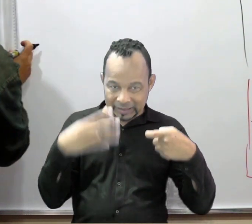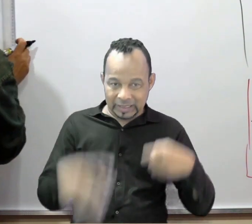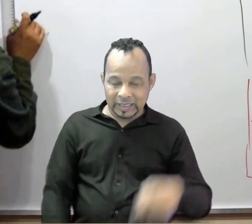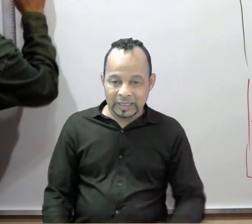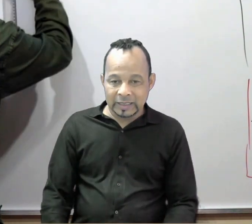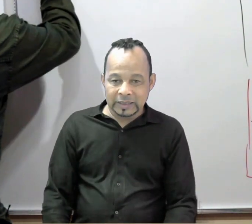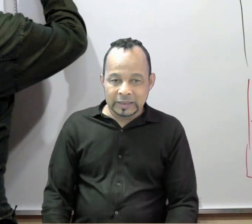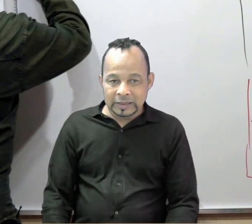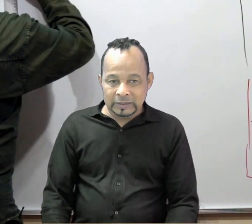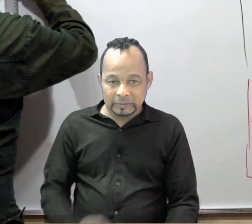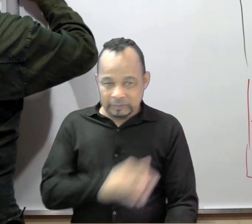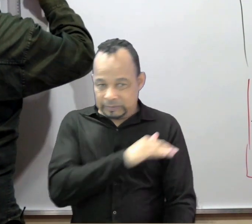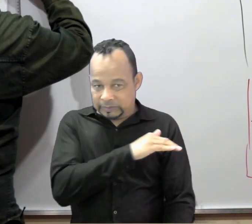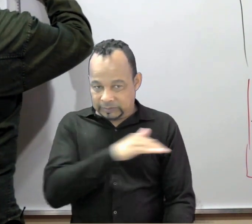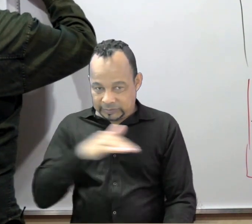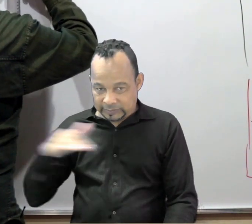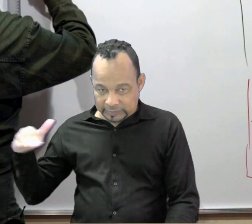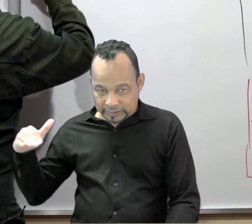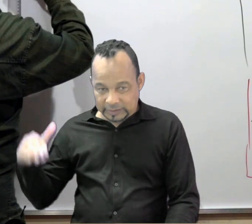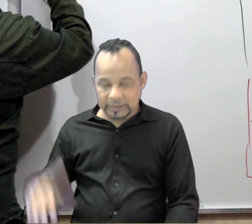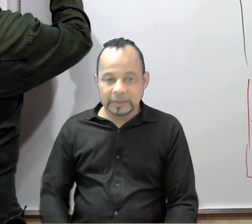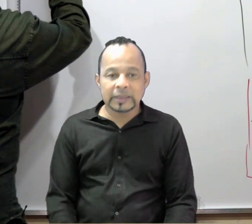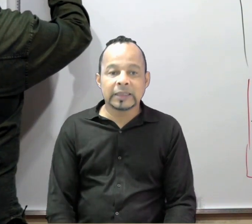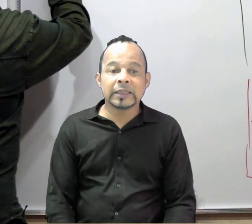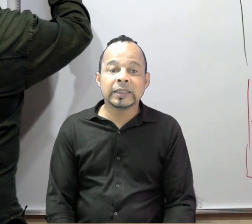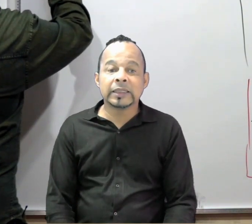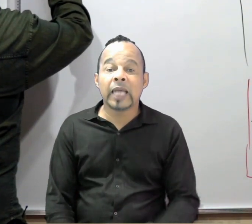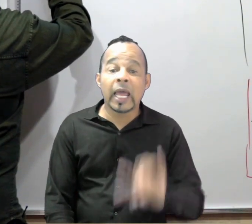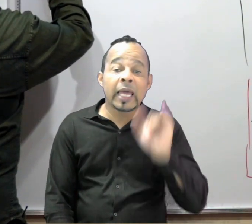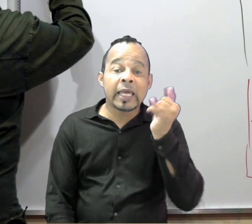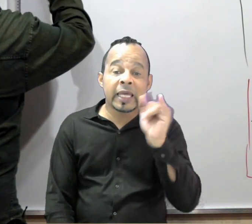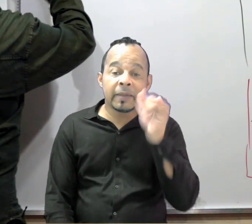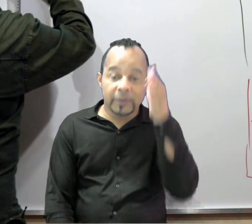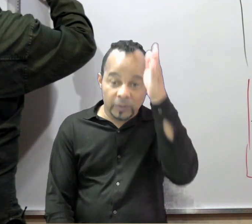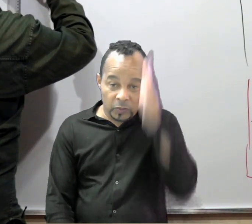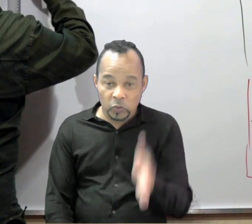Desenhar bonitinho aqui, né? Fazer serviço mal feito, não.